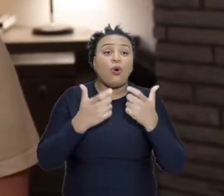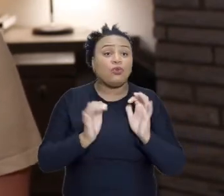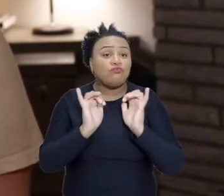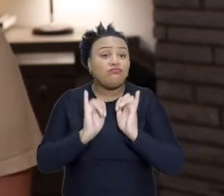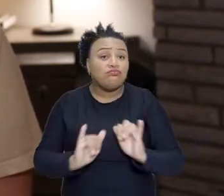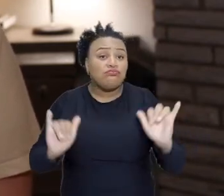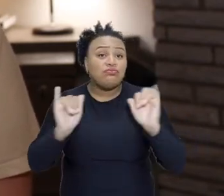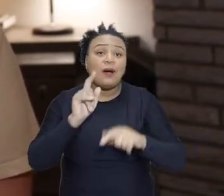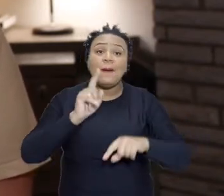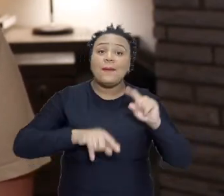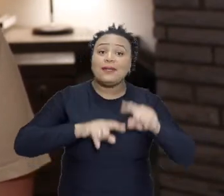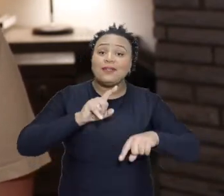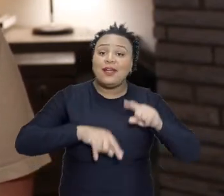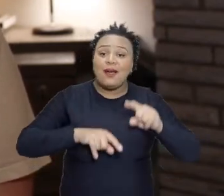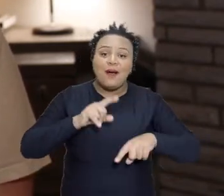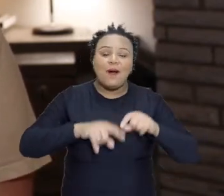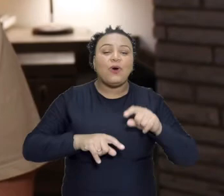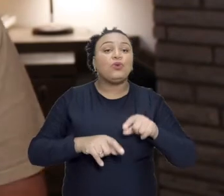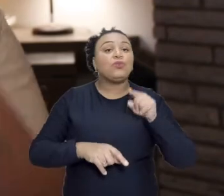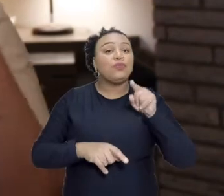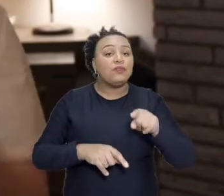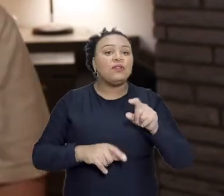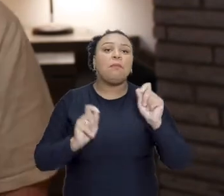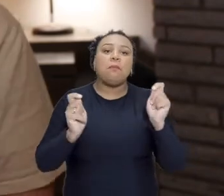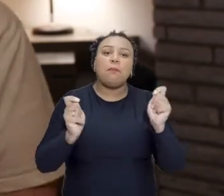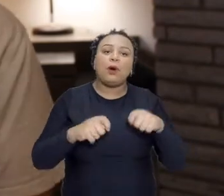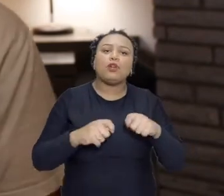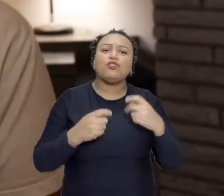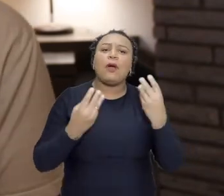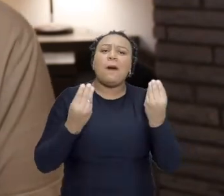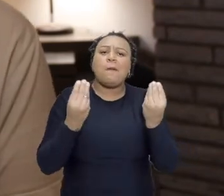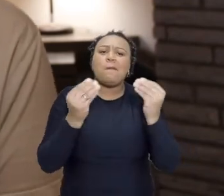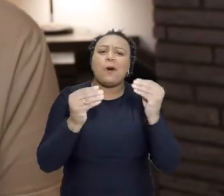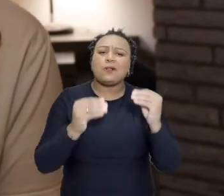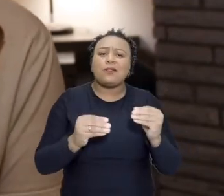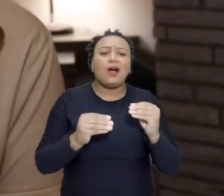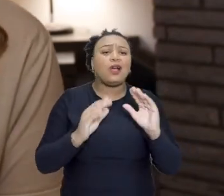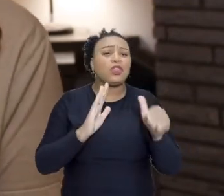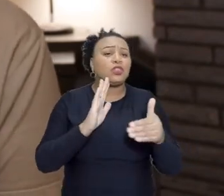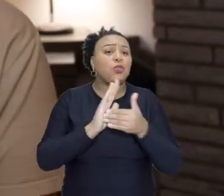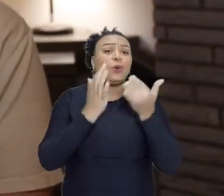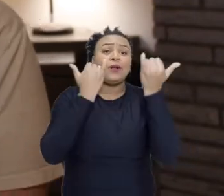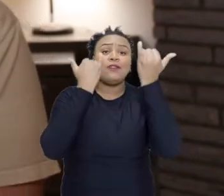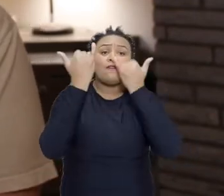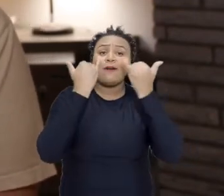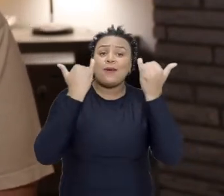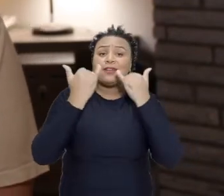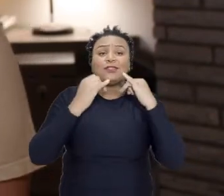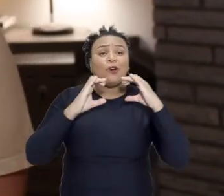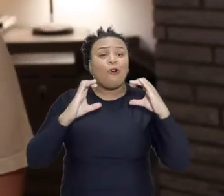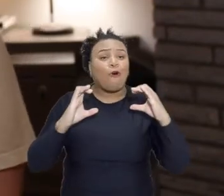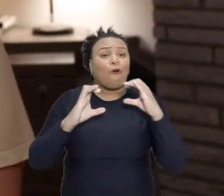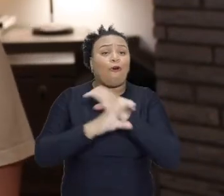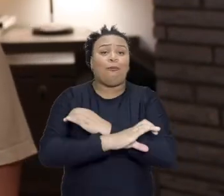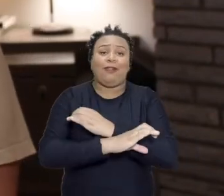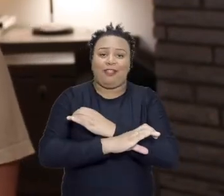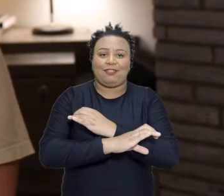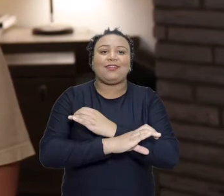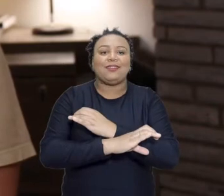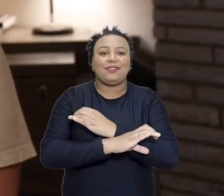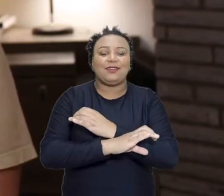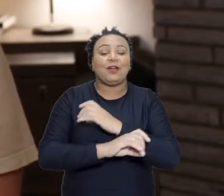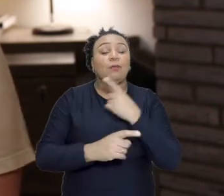material, você poder colocar todo o tipo de informação que você conseguir,